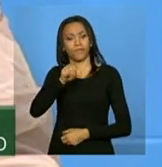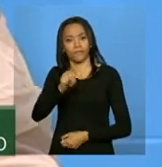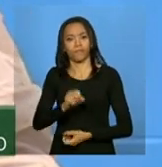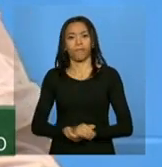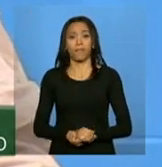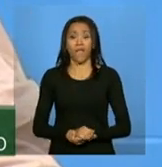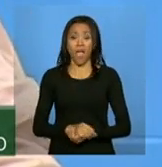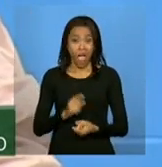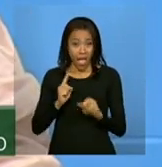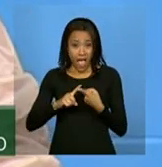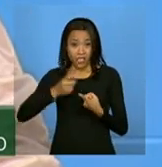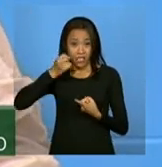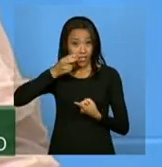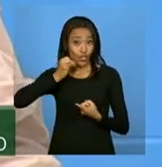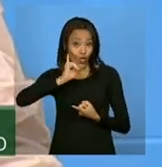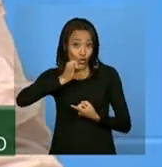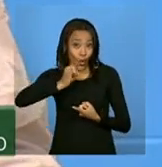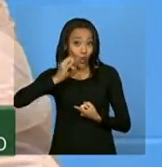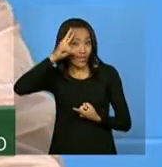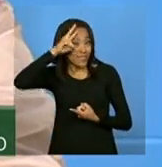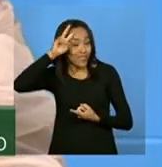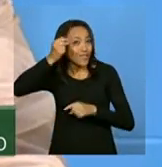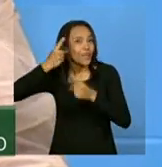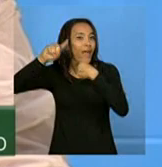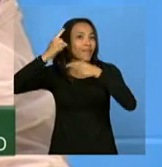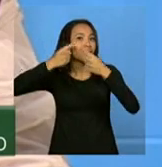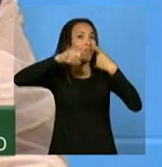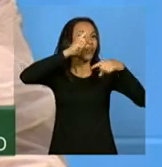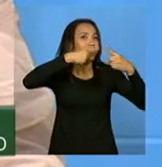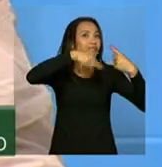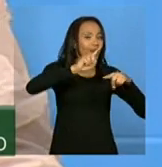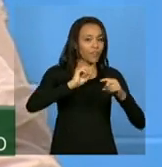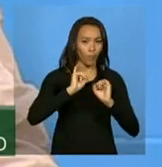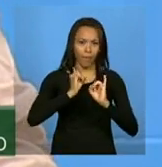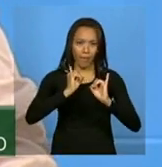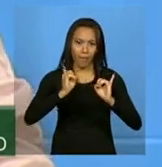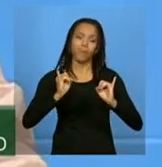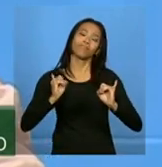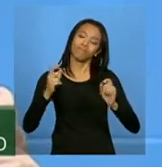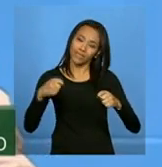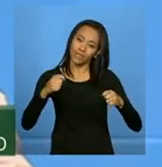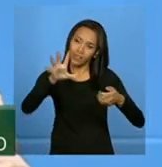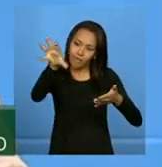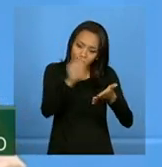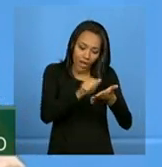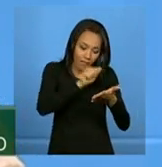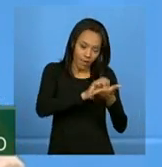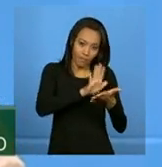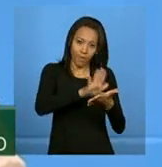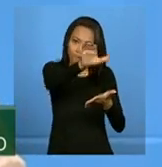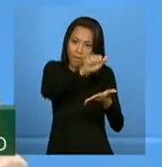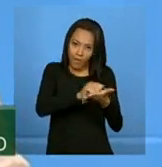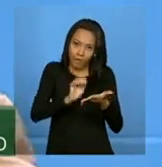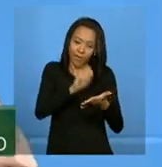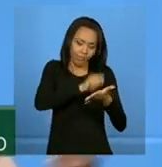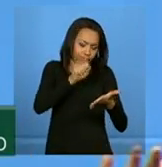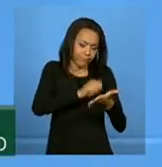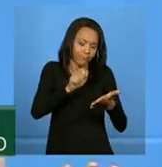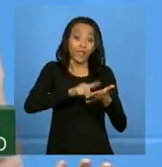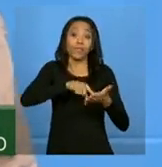Essas histórias de sucesso existem, elas precisam ser adequadamente documentadas e disseminadas